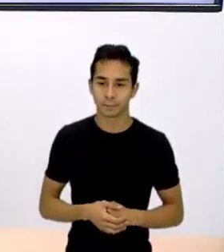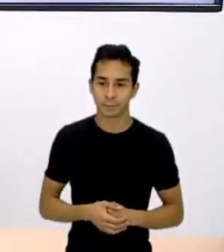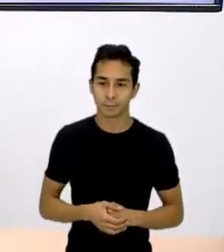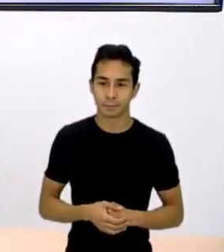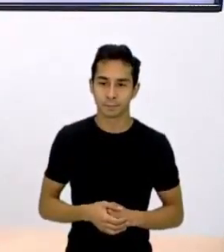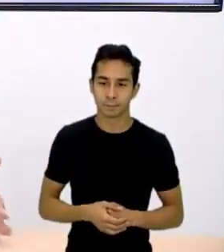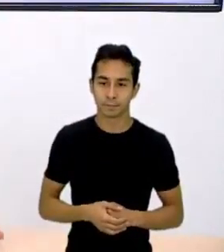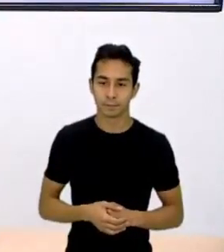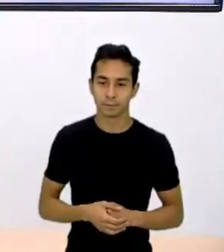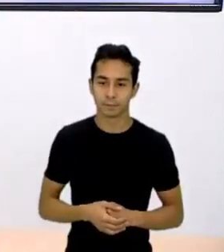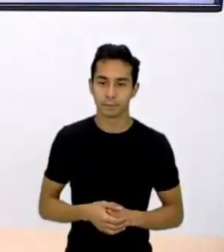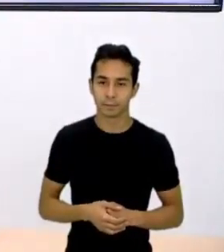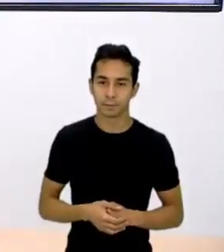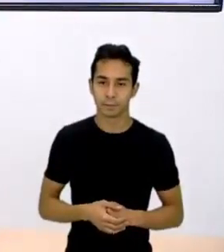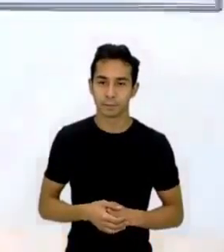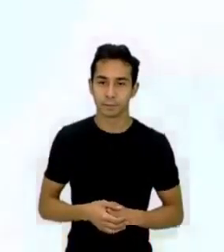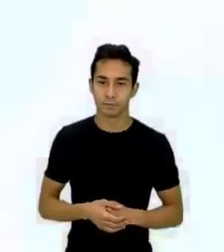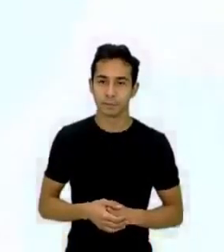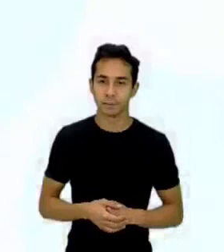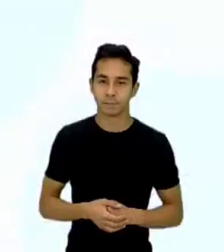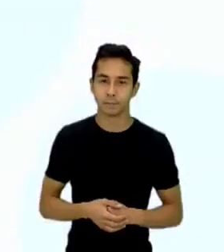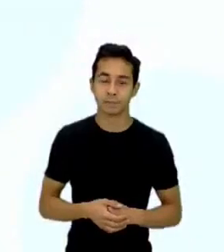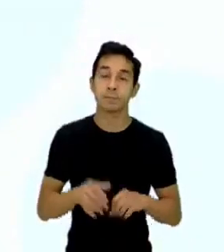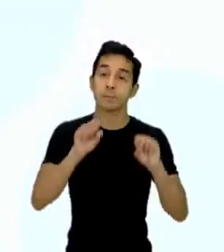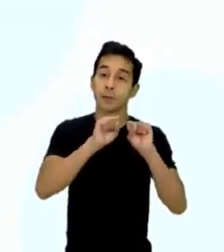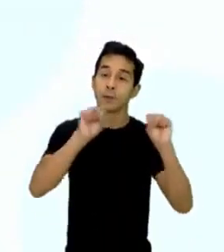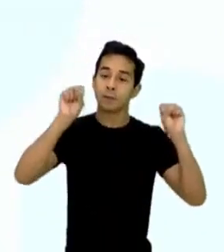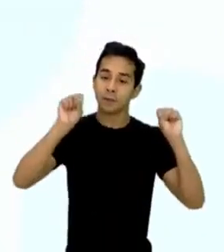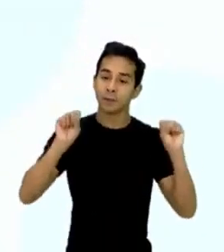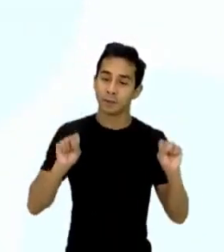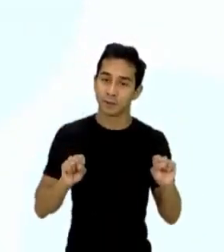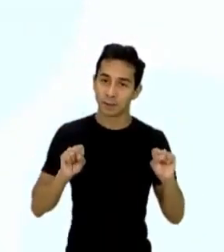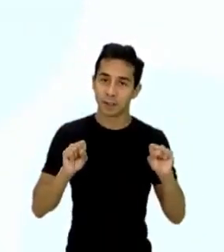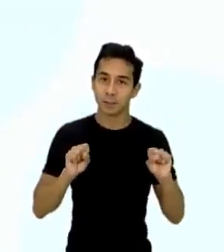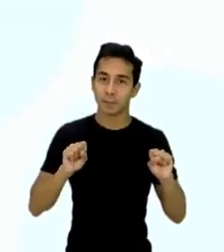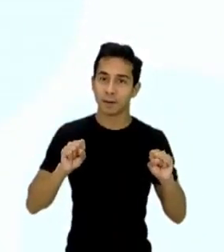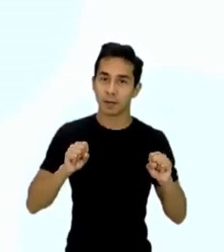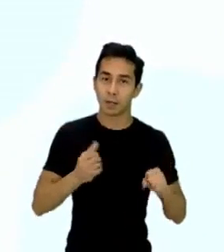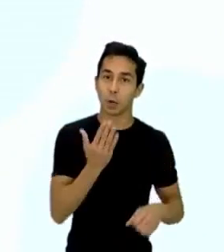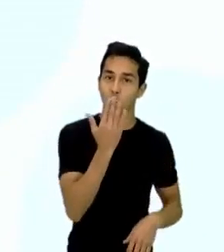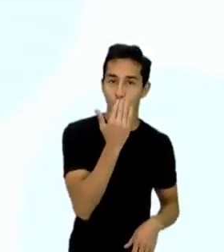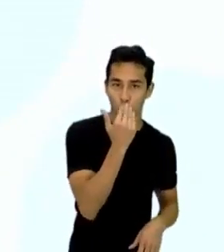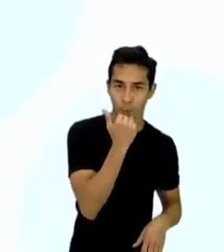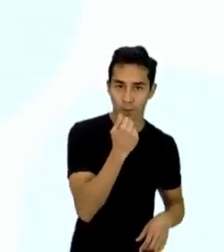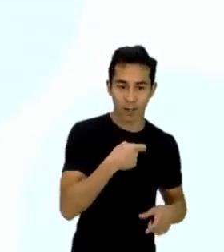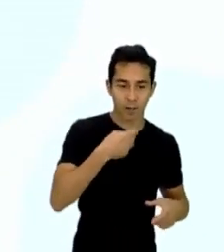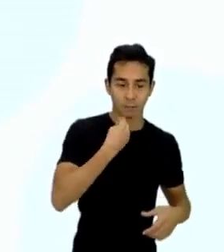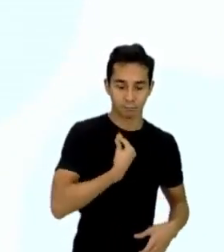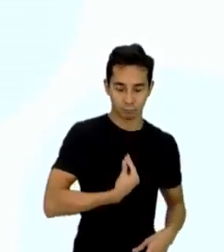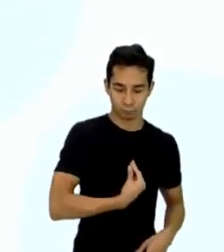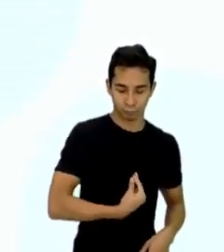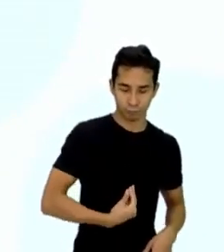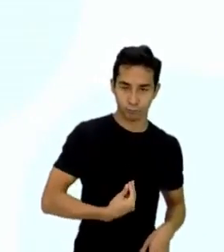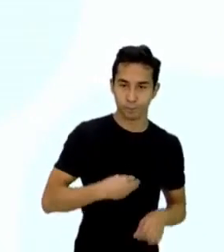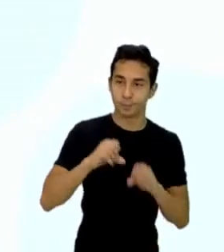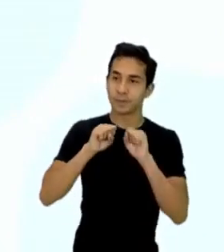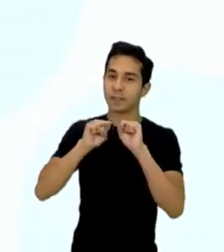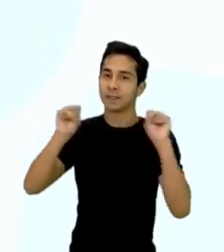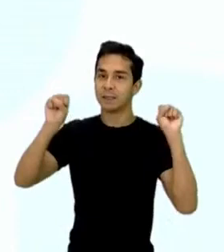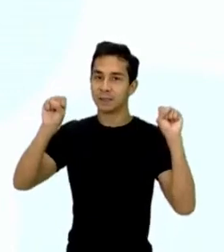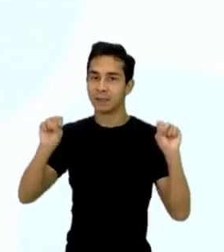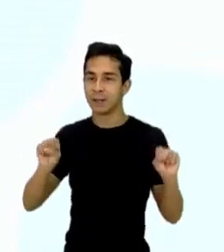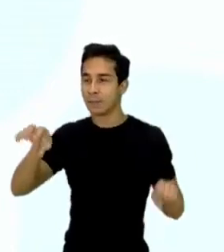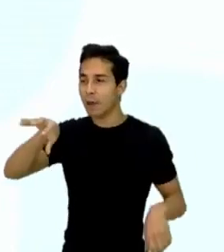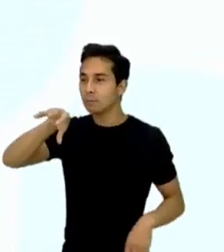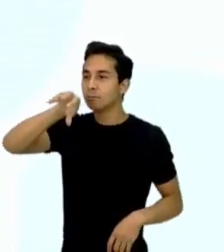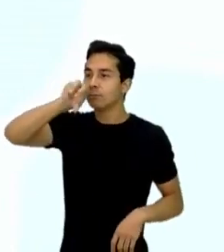gente continuar. Qual a relação entre o sistema digestório e o sistema respiratório? Como é que a gente